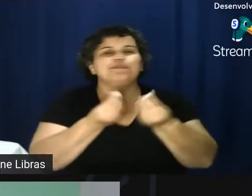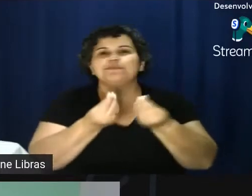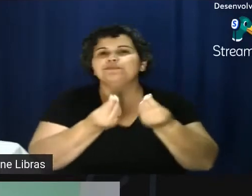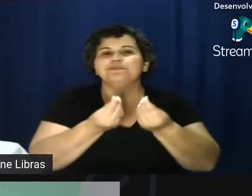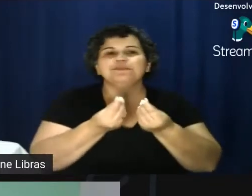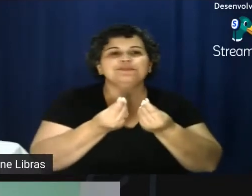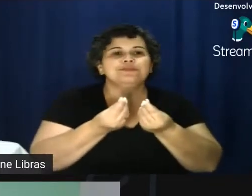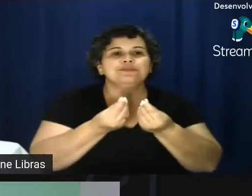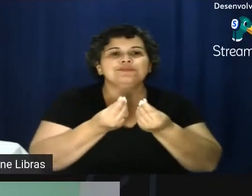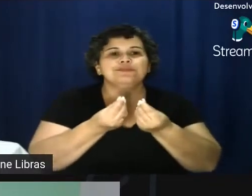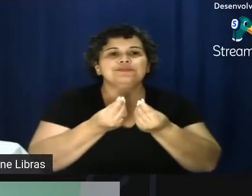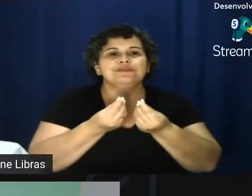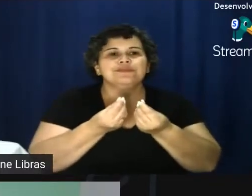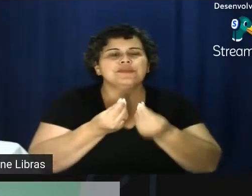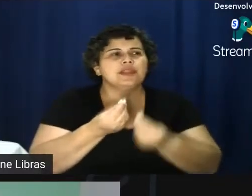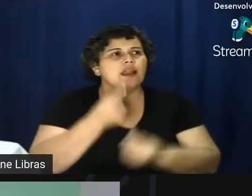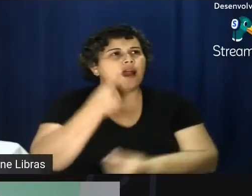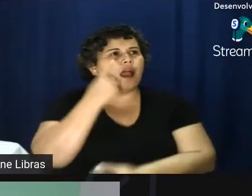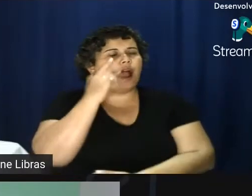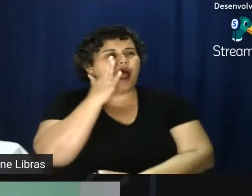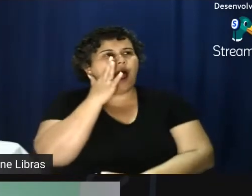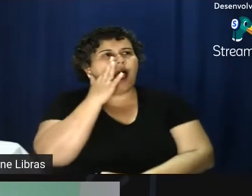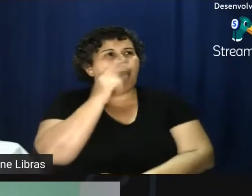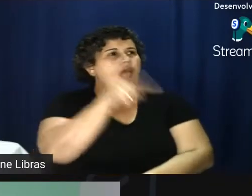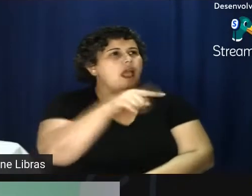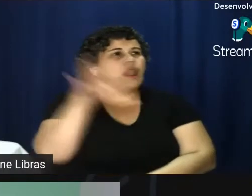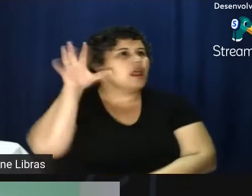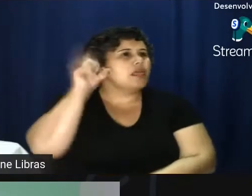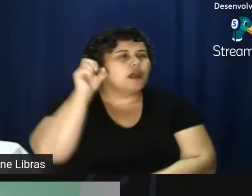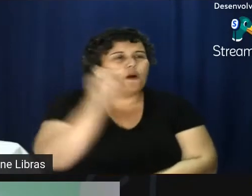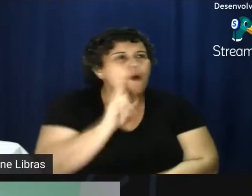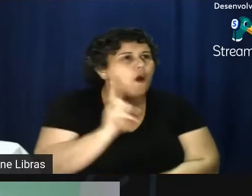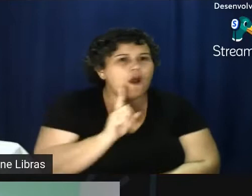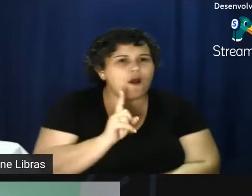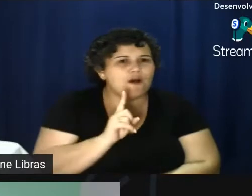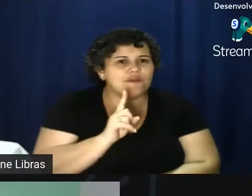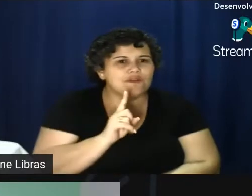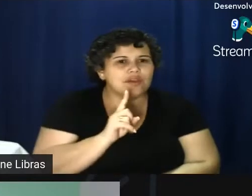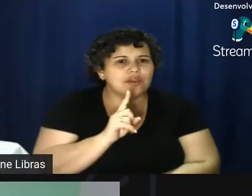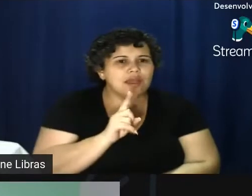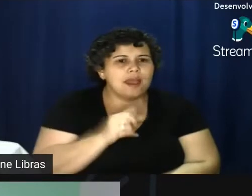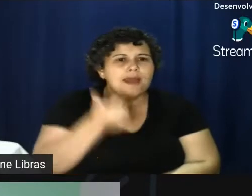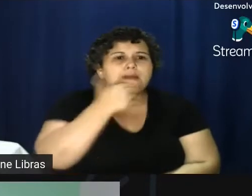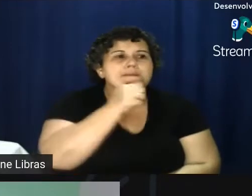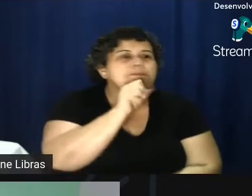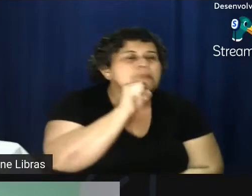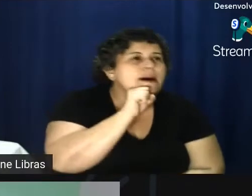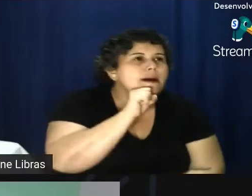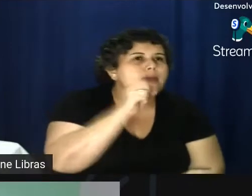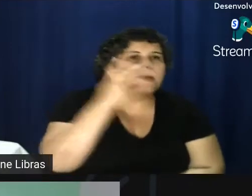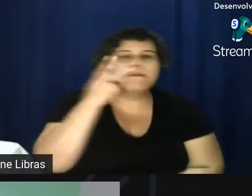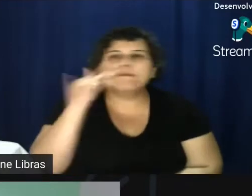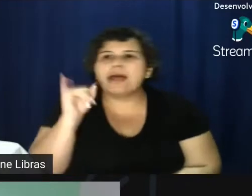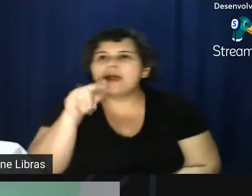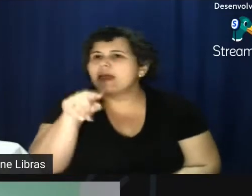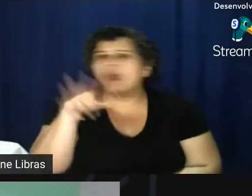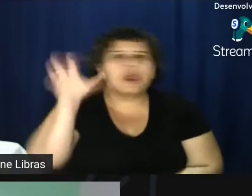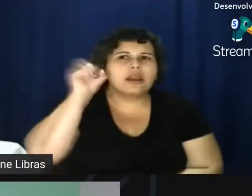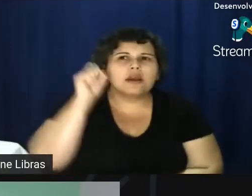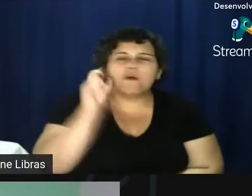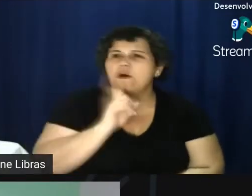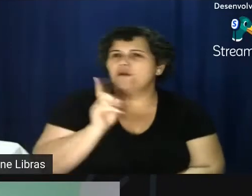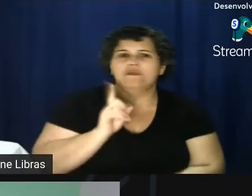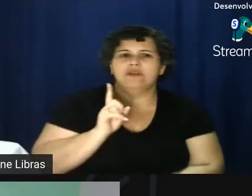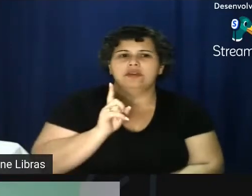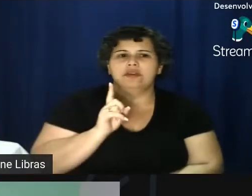Nossa, mas ele não escuta? Mãe, pai, ele não escuta? Não escuta. Mas como assim?